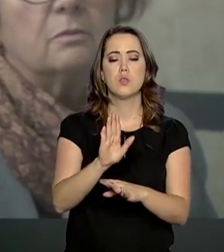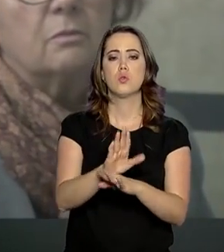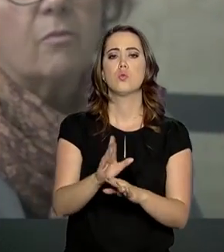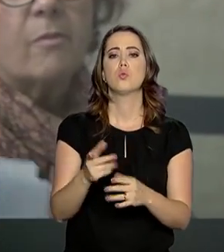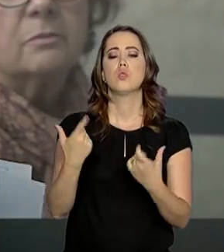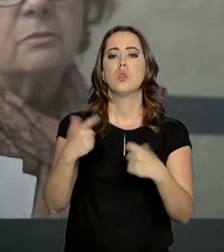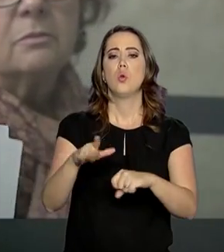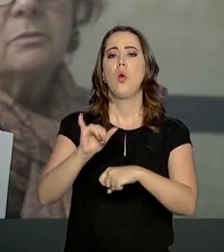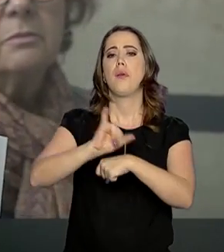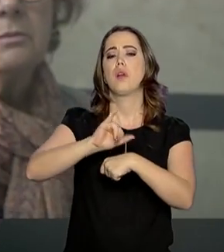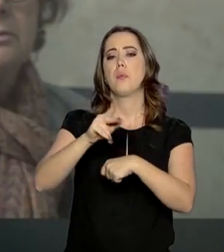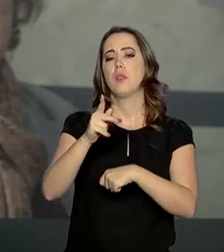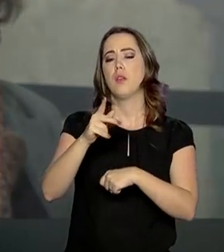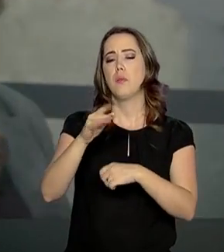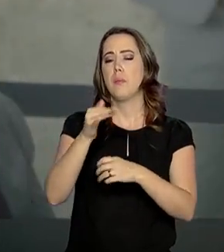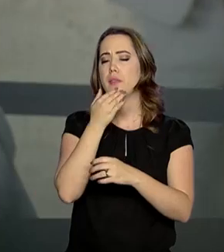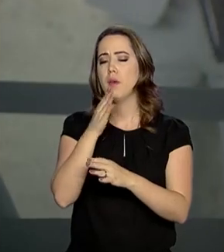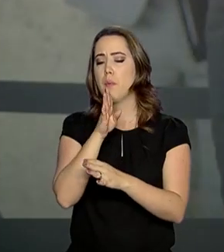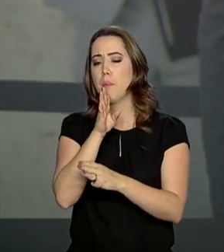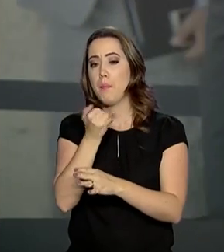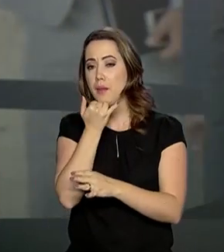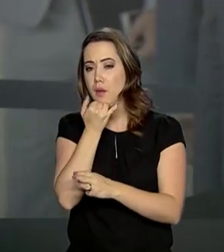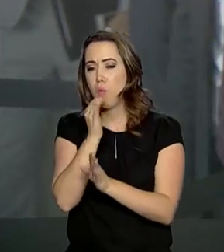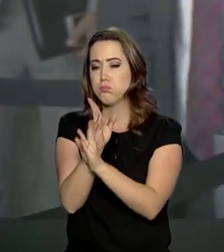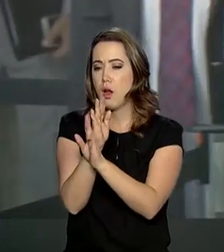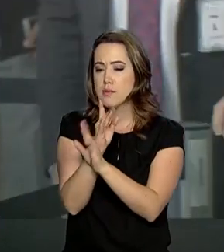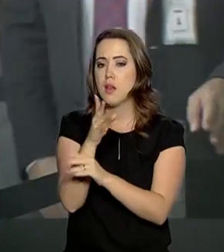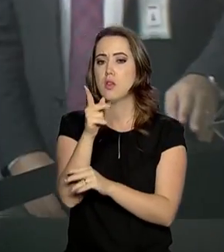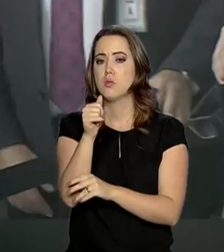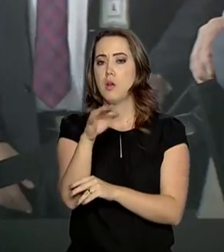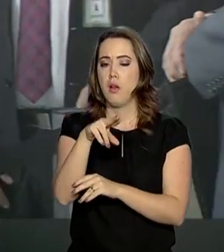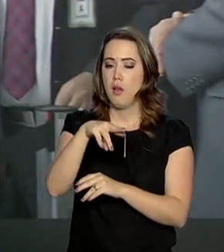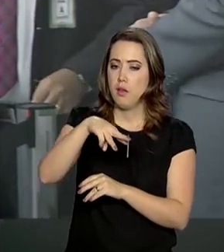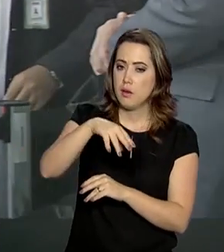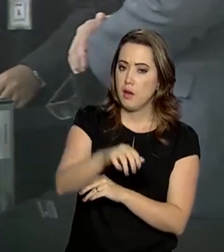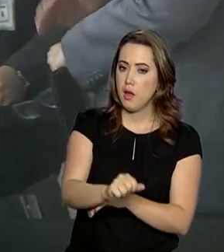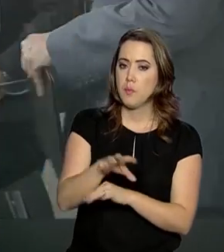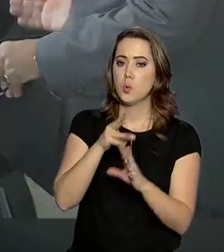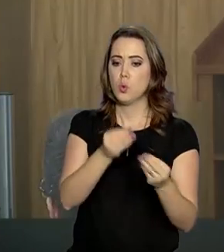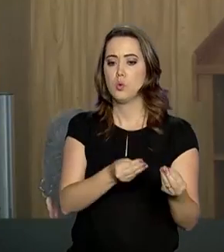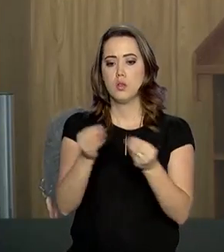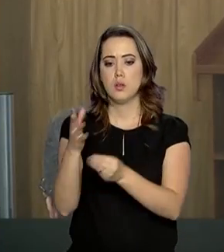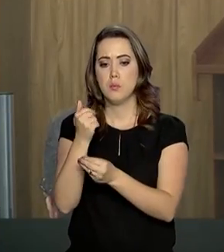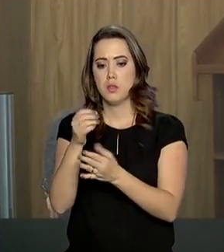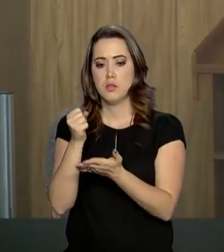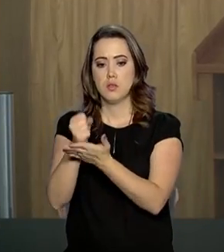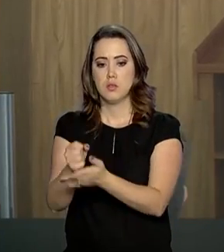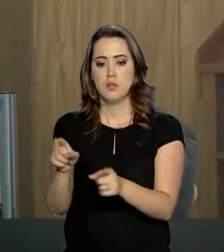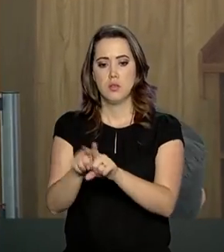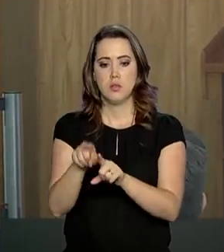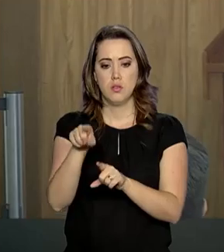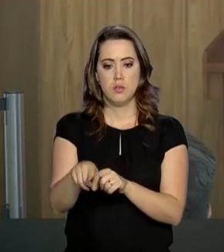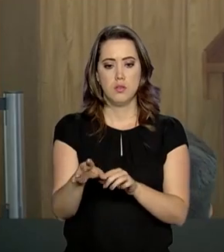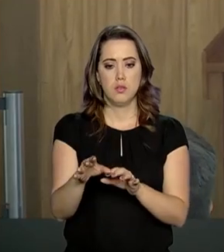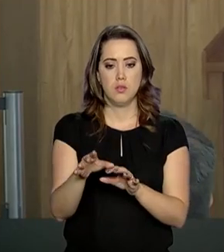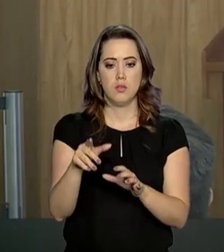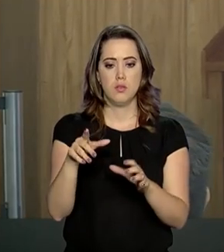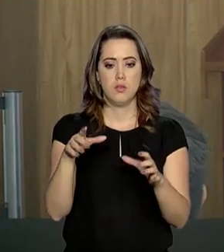pacaraima significa que se o os alimentos podem ser levados todos para pacaraima ou vão ficar em Boa Vista e uma parte vai ser levado fazer